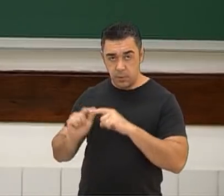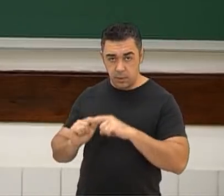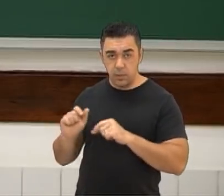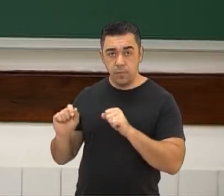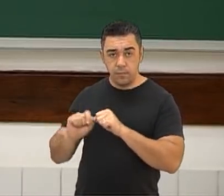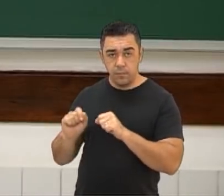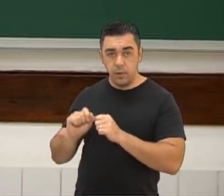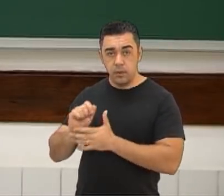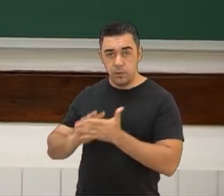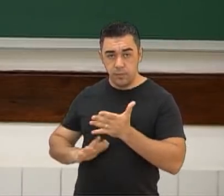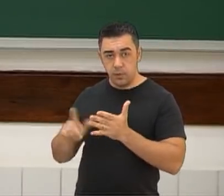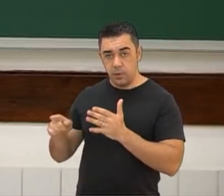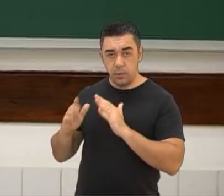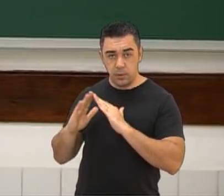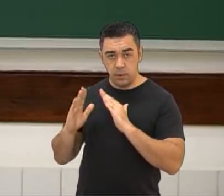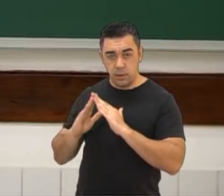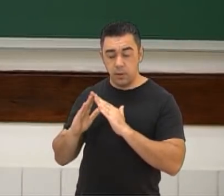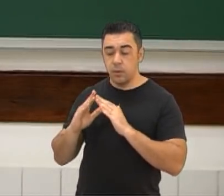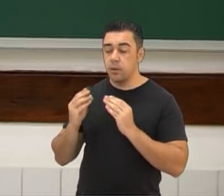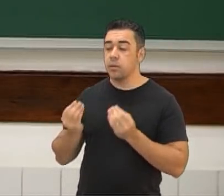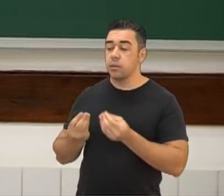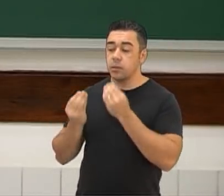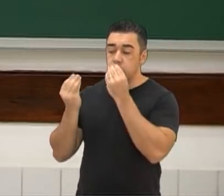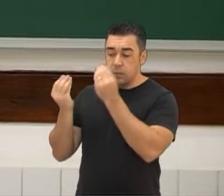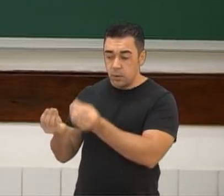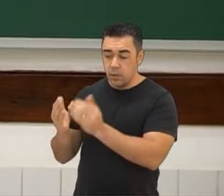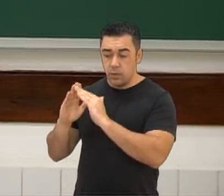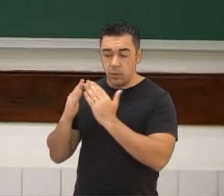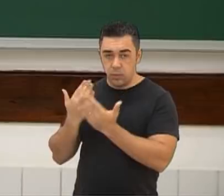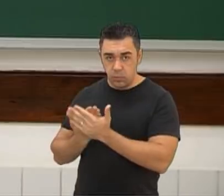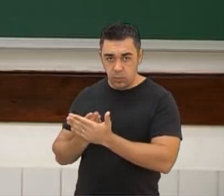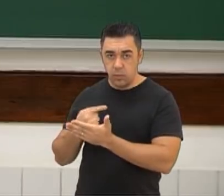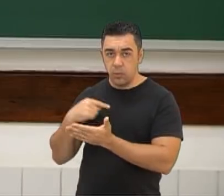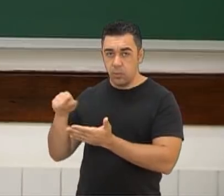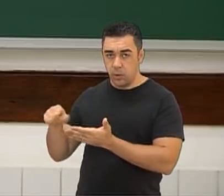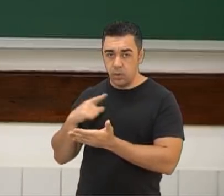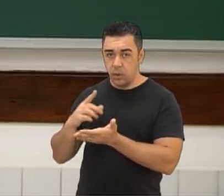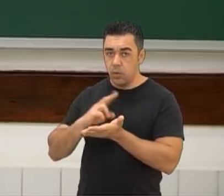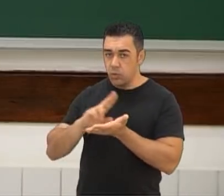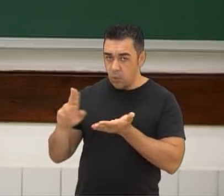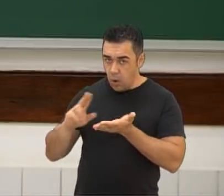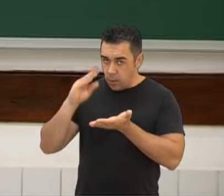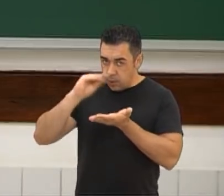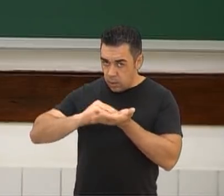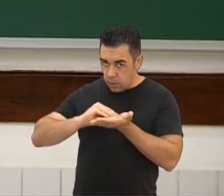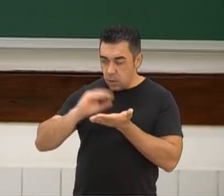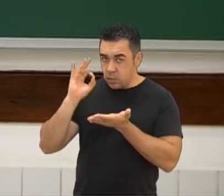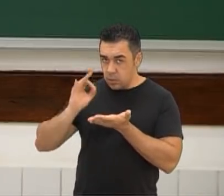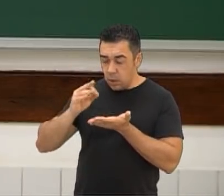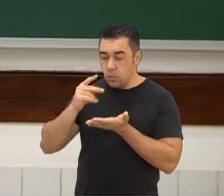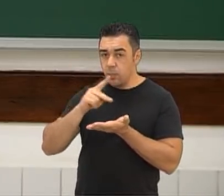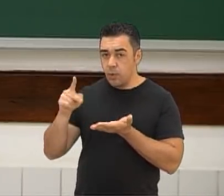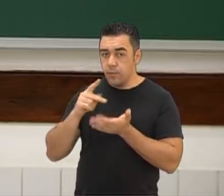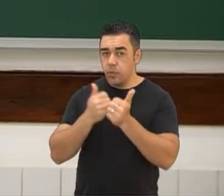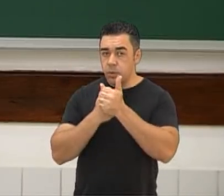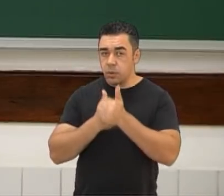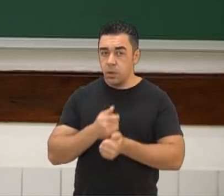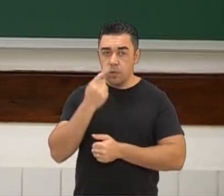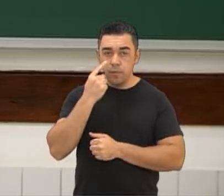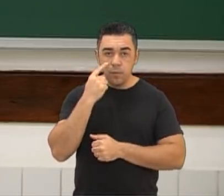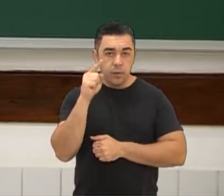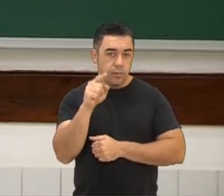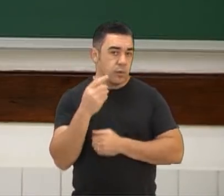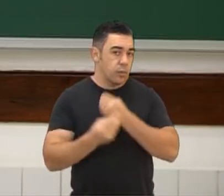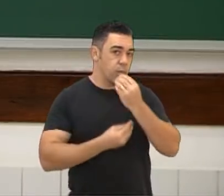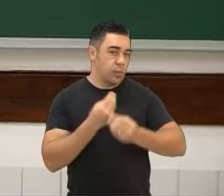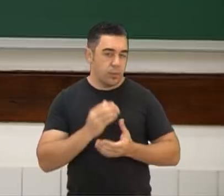em casa e aí devolve lá na escola devidamente identificado para que o professor também possa acompanhar teu rendimento, certo?